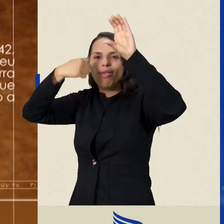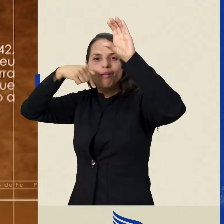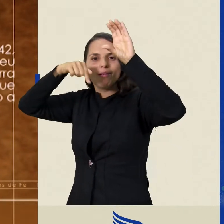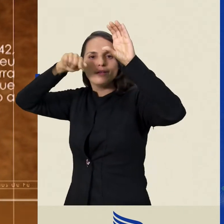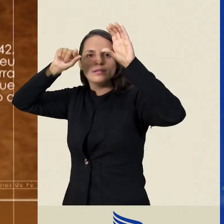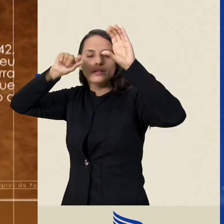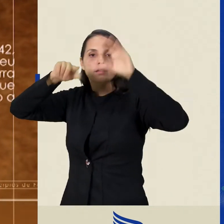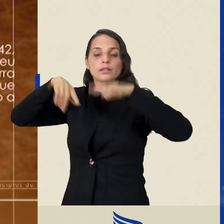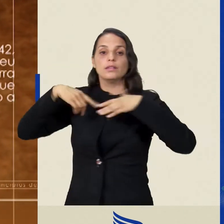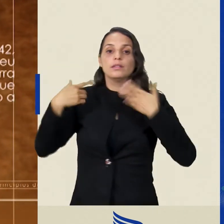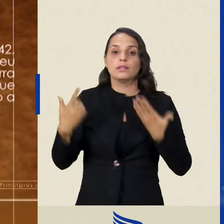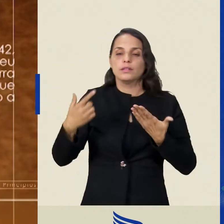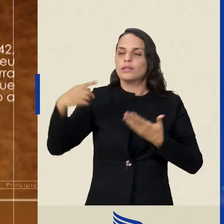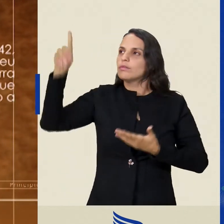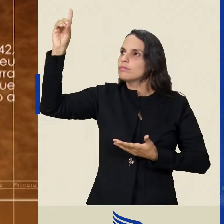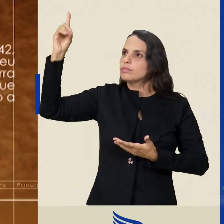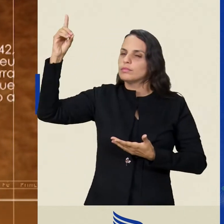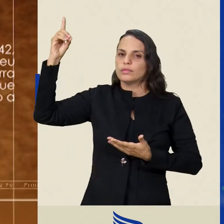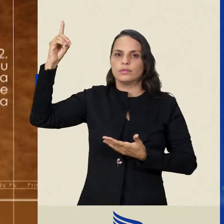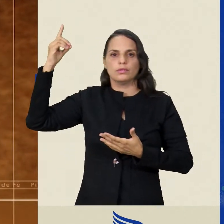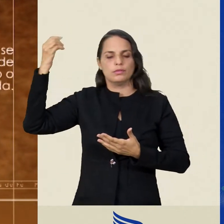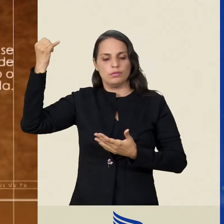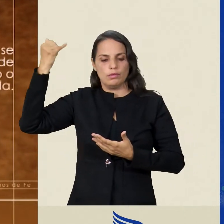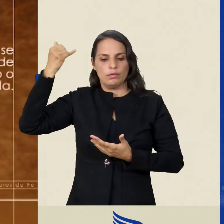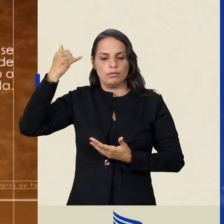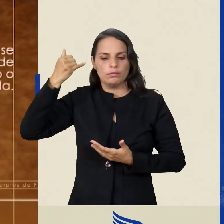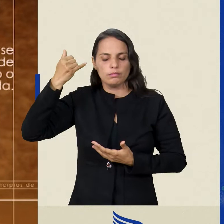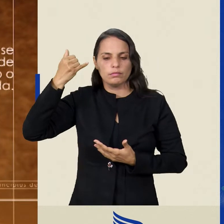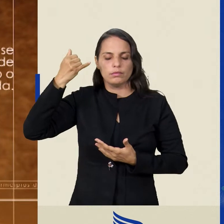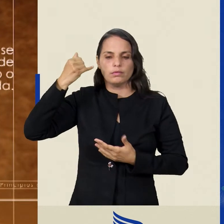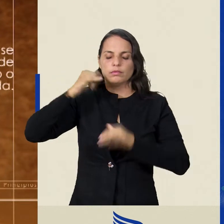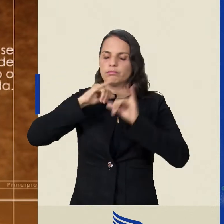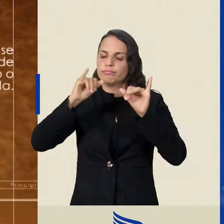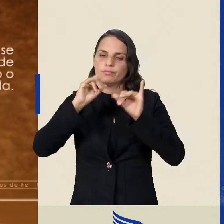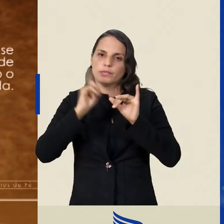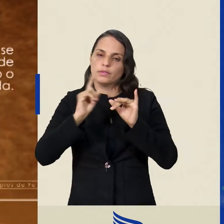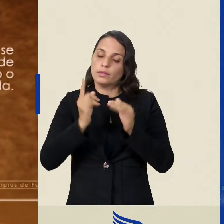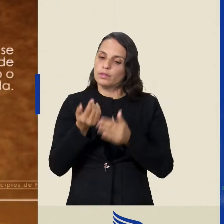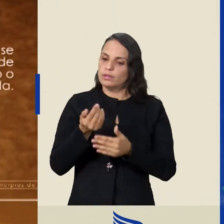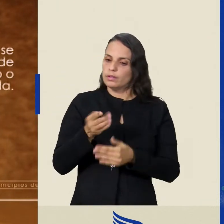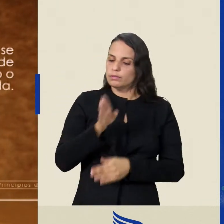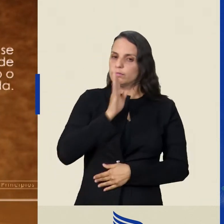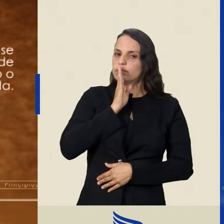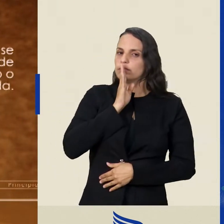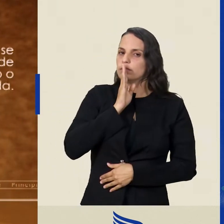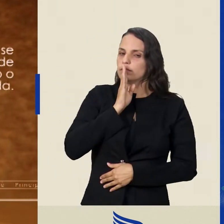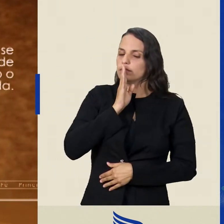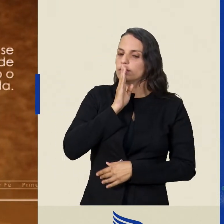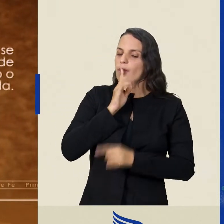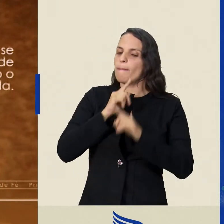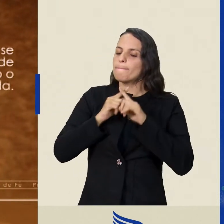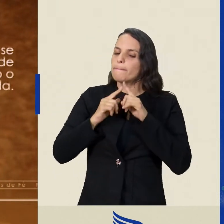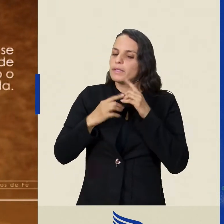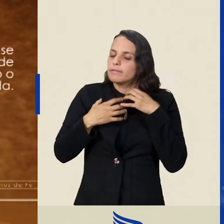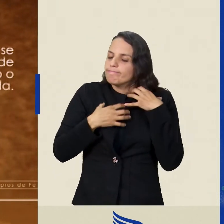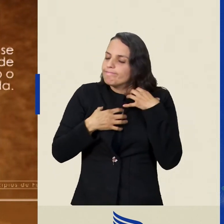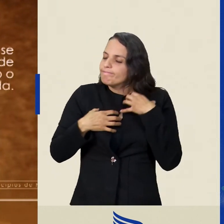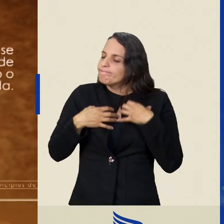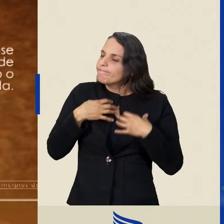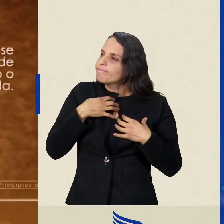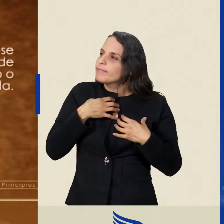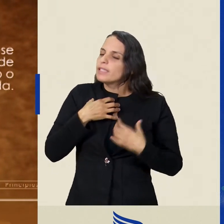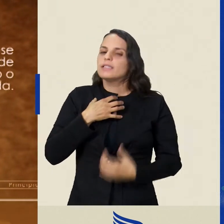que não lhe foi ordenado comunicar a visão a outros, guardou silêncio, se bem que se sentisse